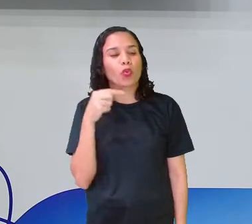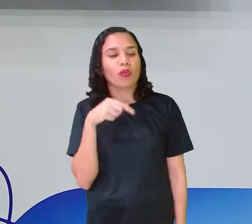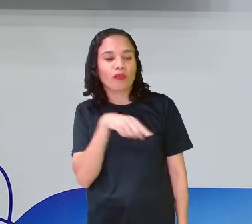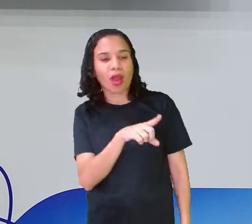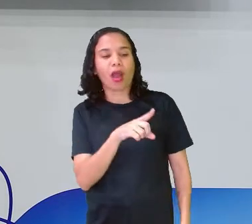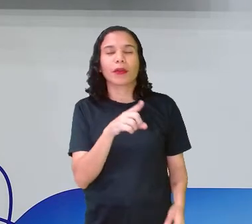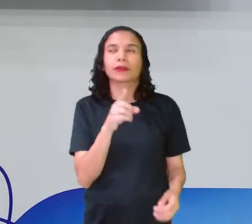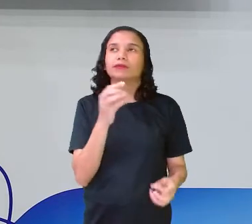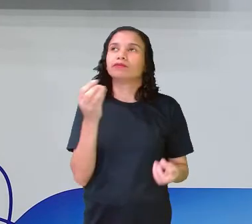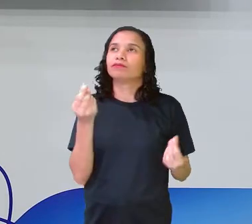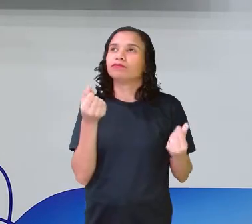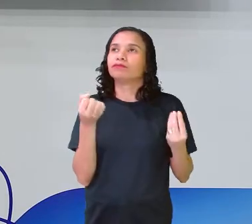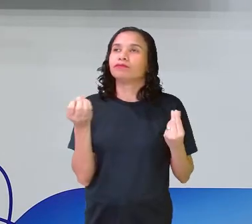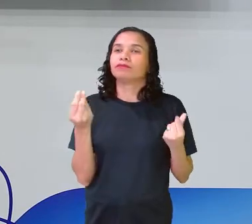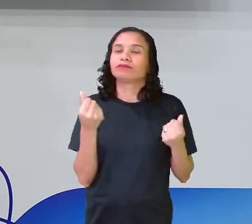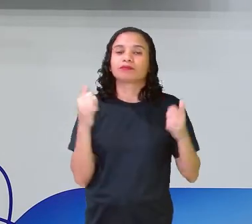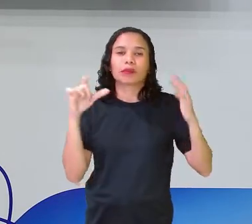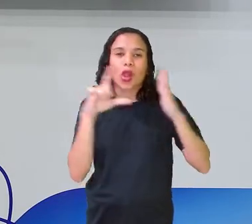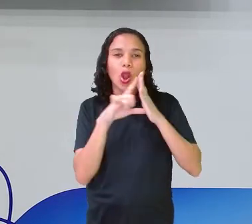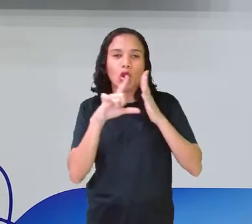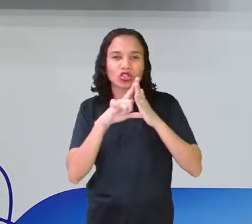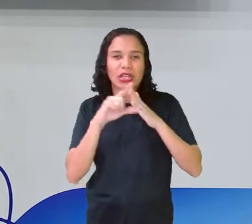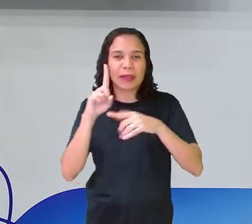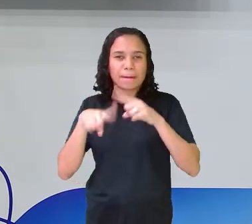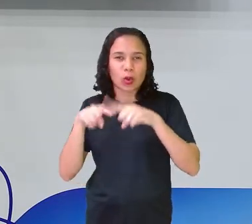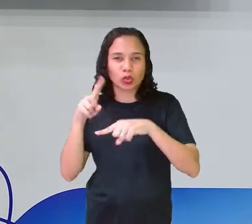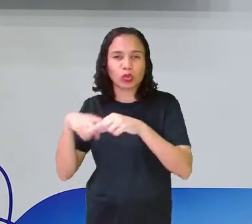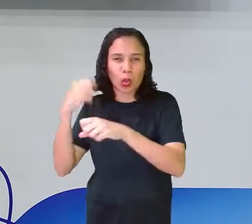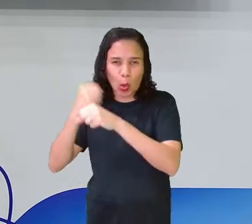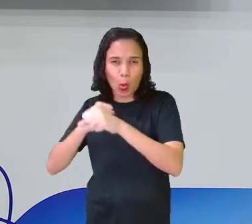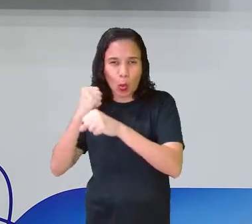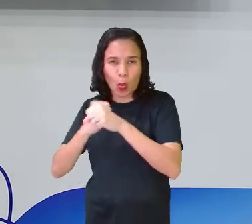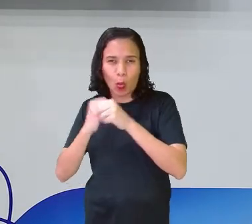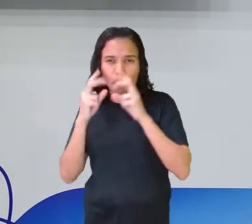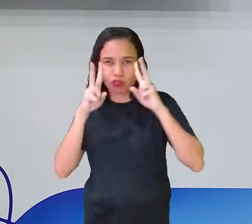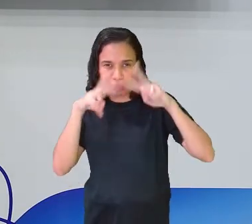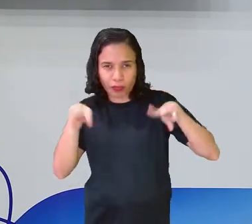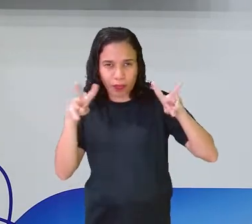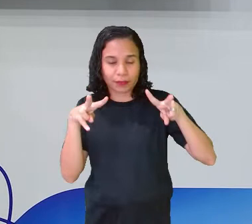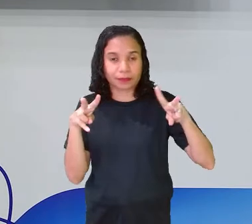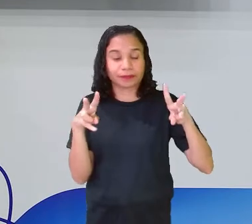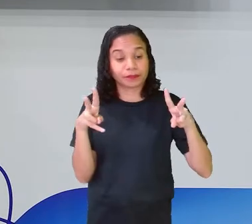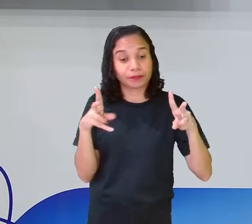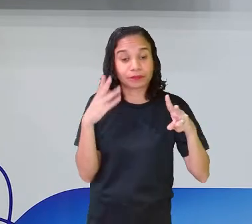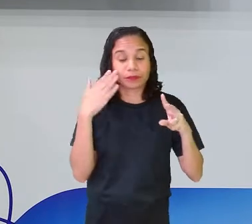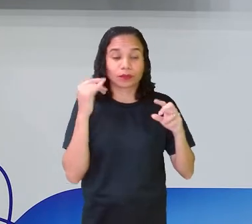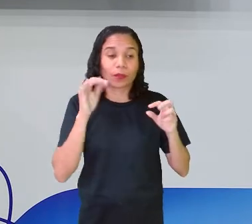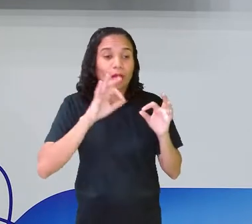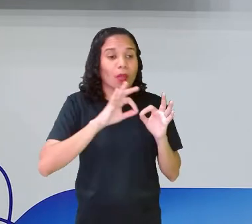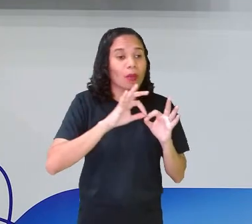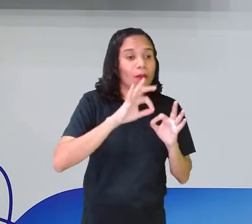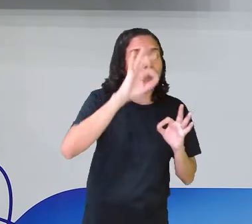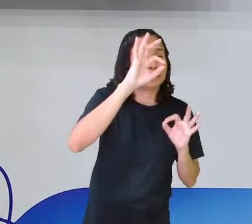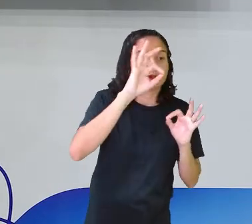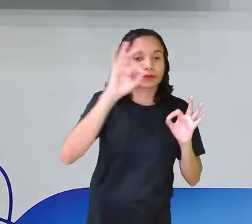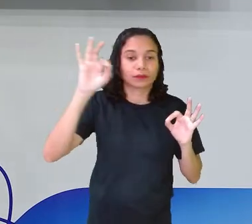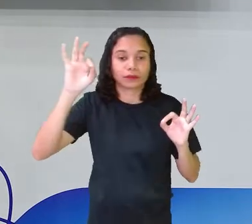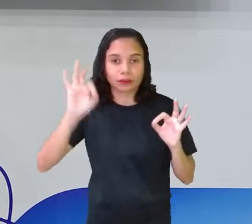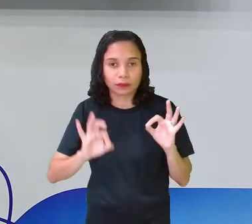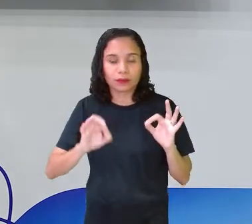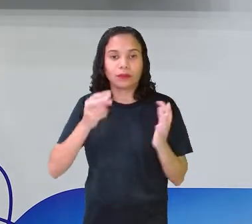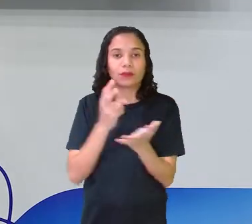em alguma loja de material de construção, você vai ver lá. A medida vai estar em